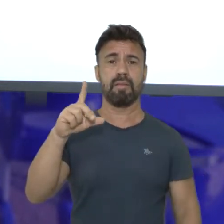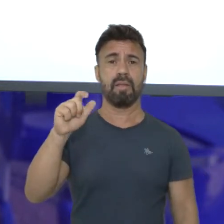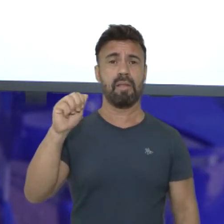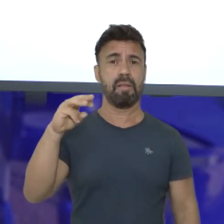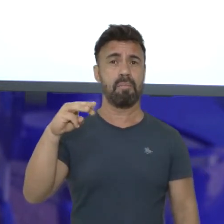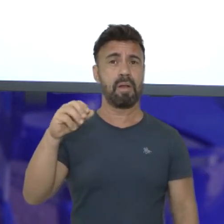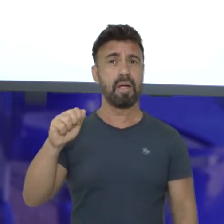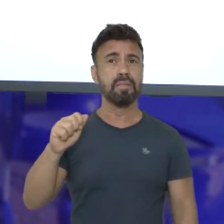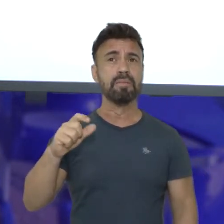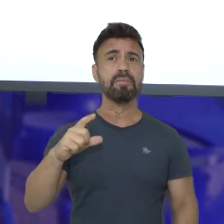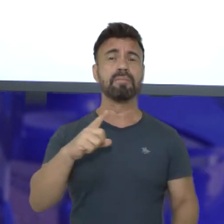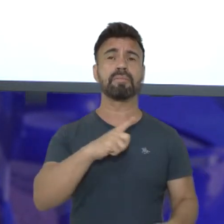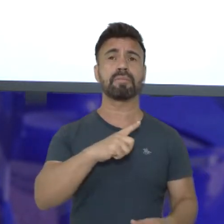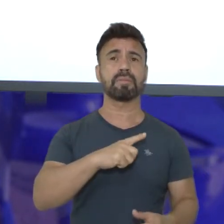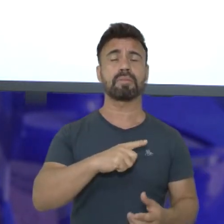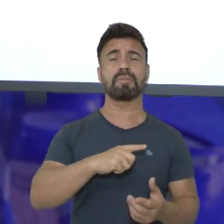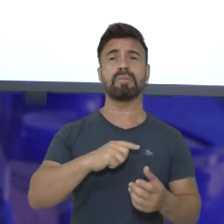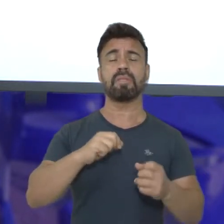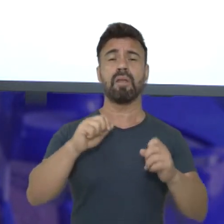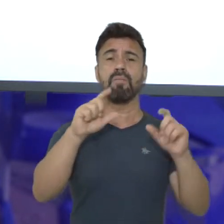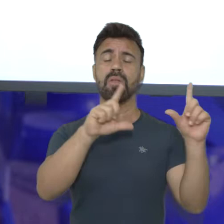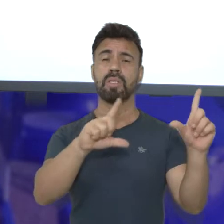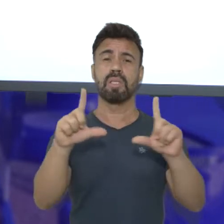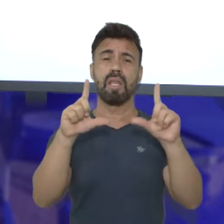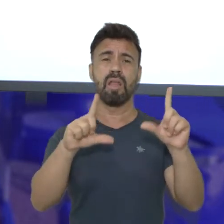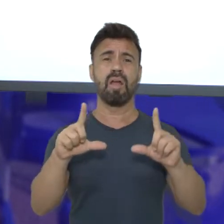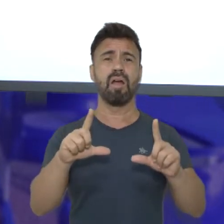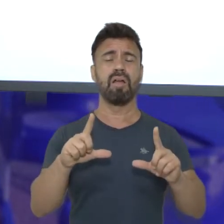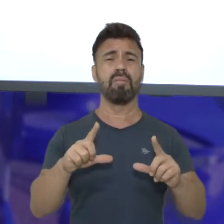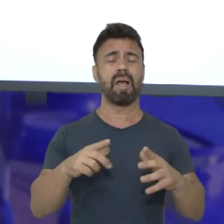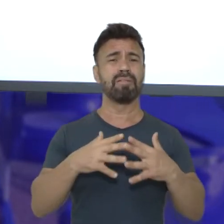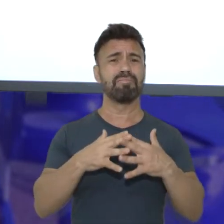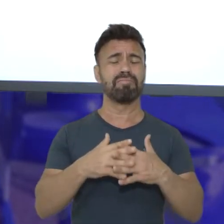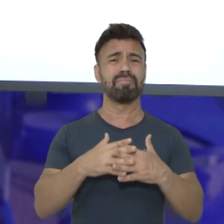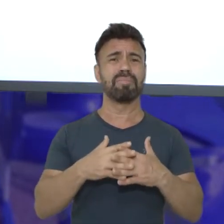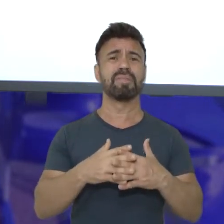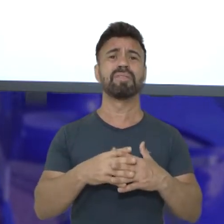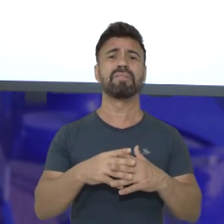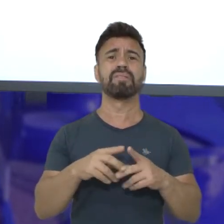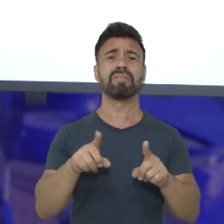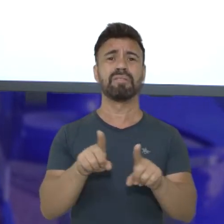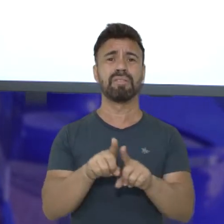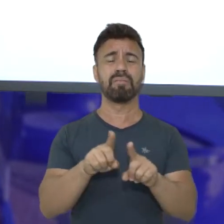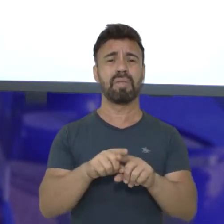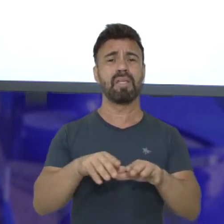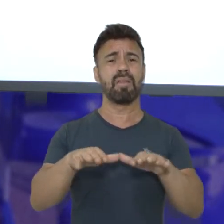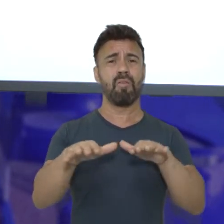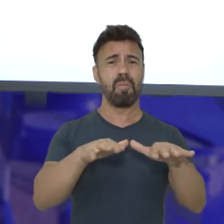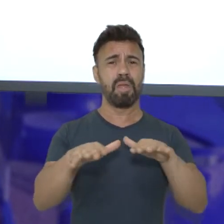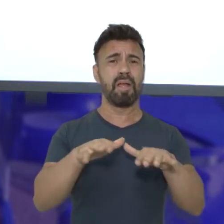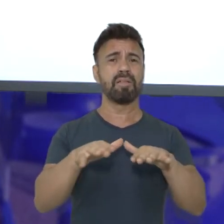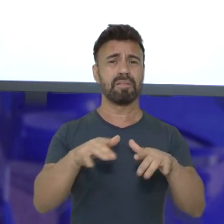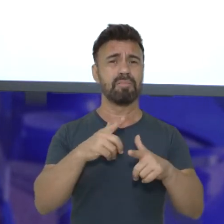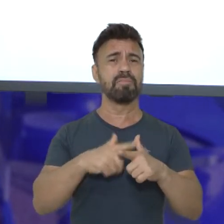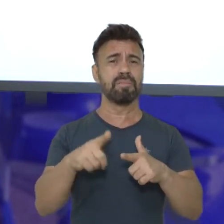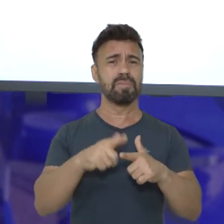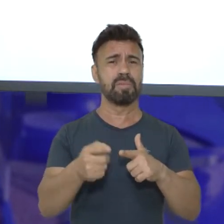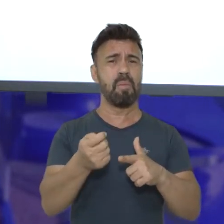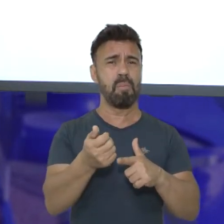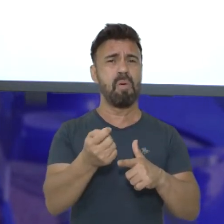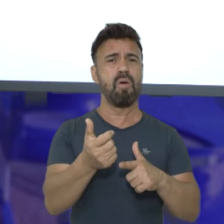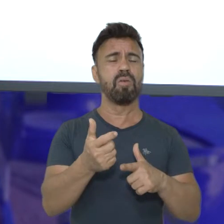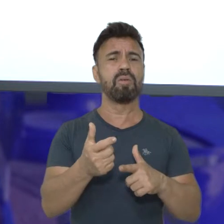esse processo de produção de imagem é um pouco mais complexo, acabou afetando também um pouco na movimentação, tá? Então,